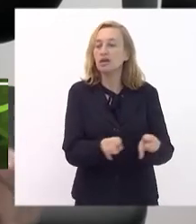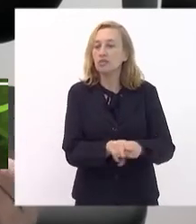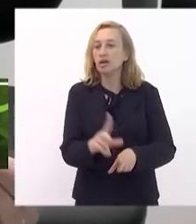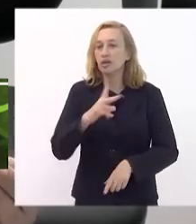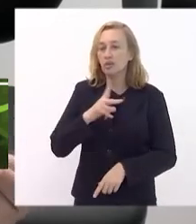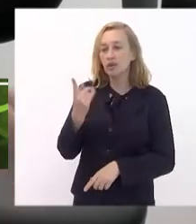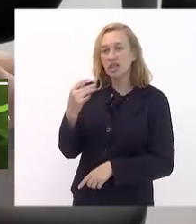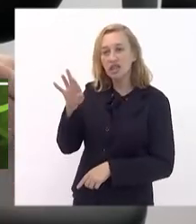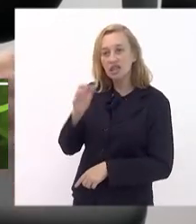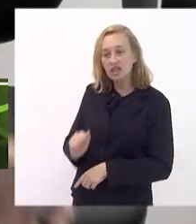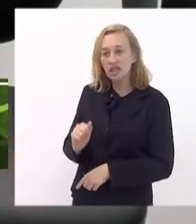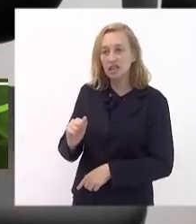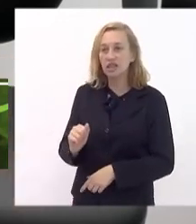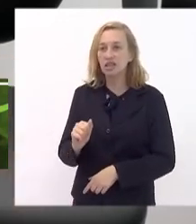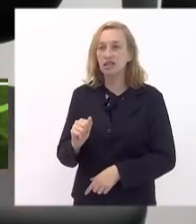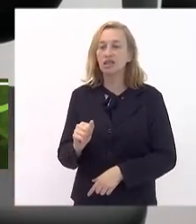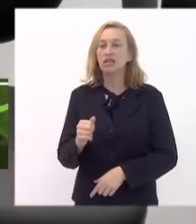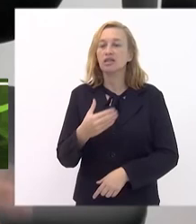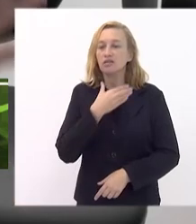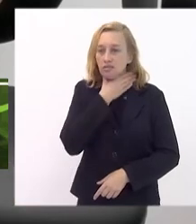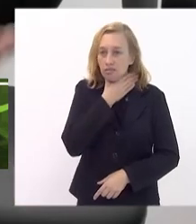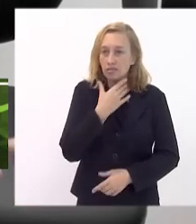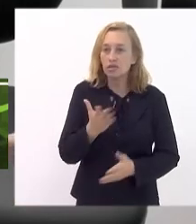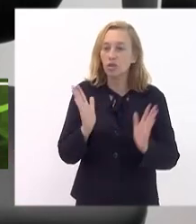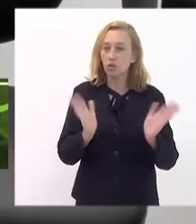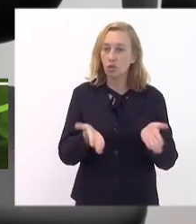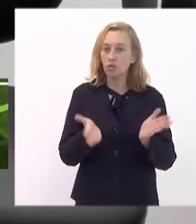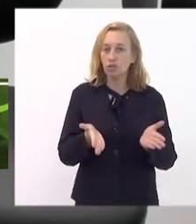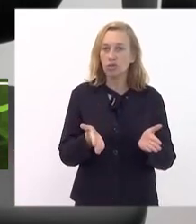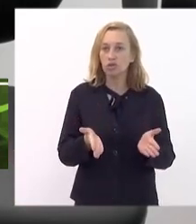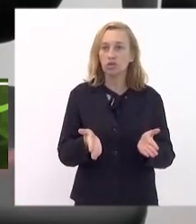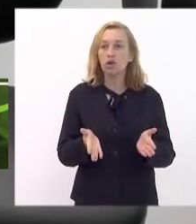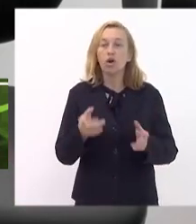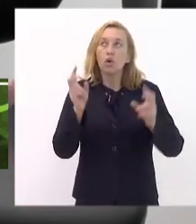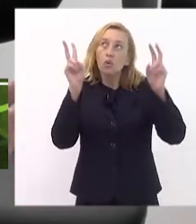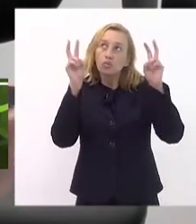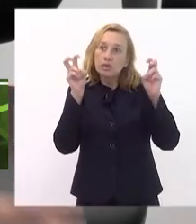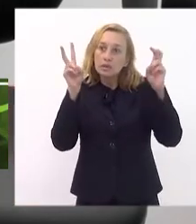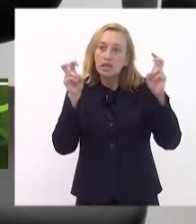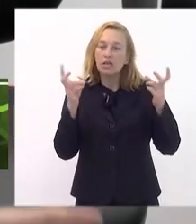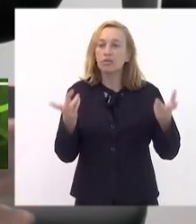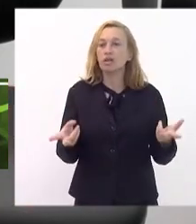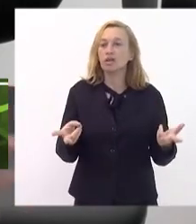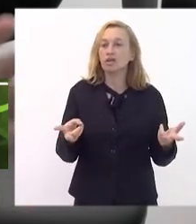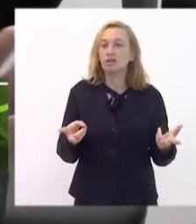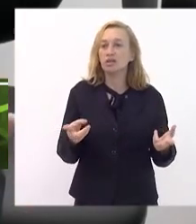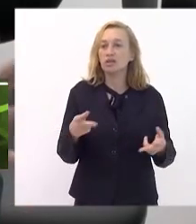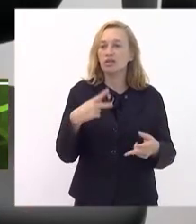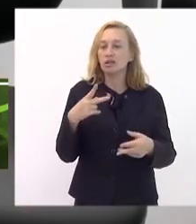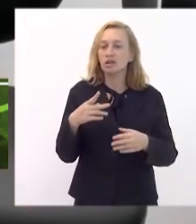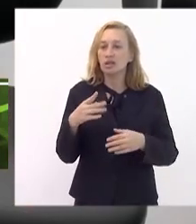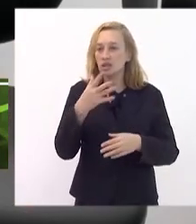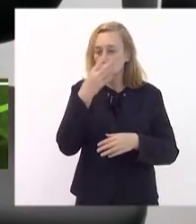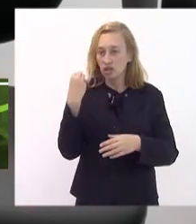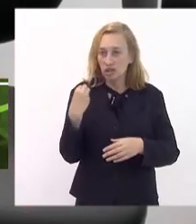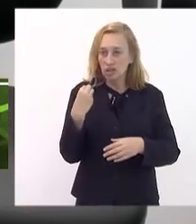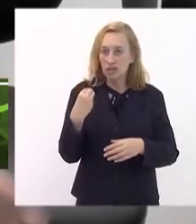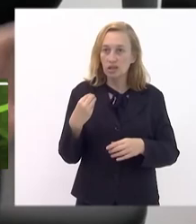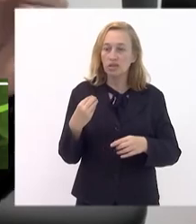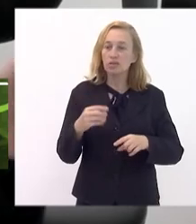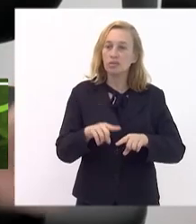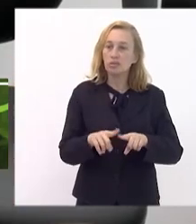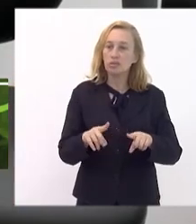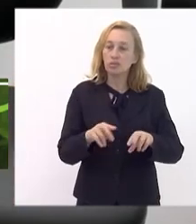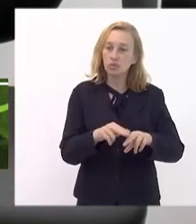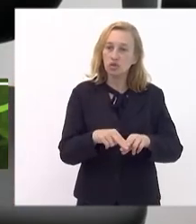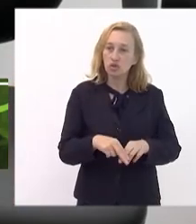crise hídrica, que hoje não, talvez o tema tenha sido colocado um pouco de lado por causa das situações de emergência, mas